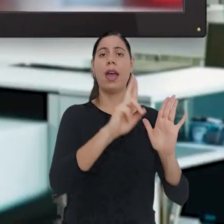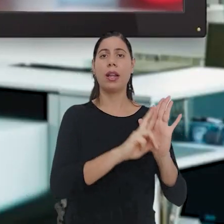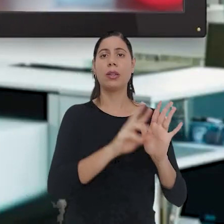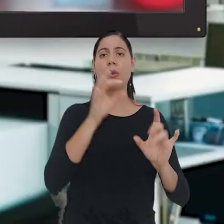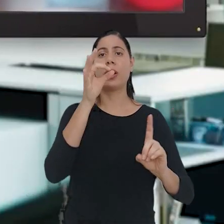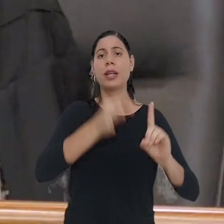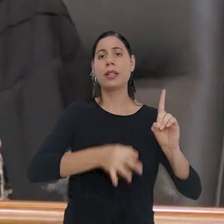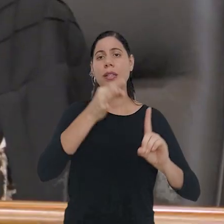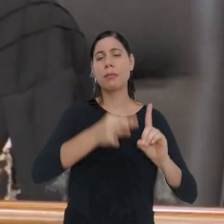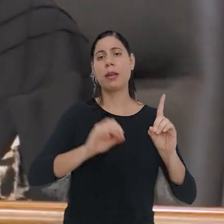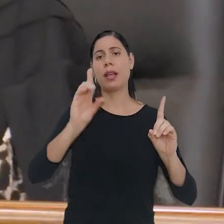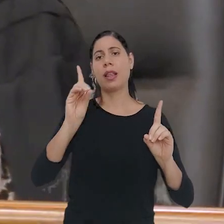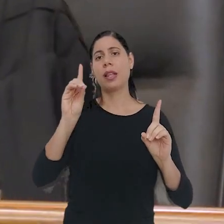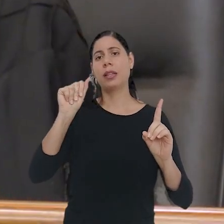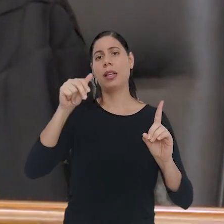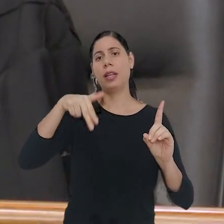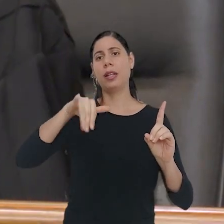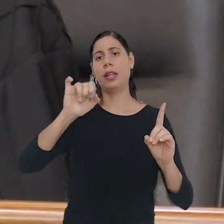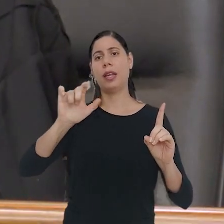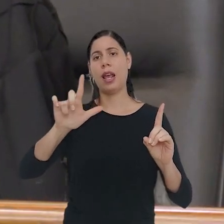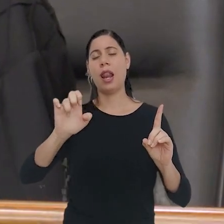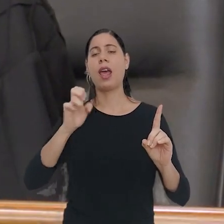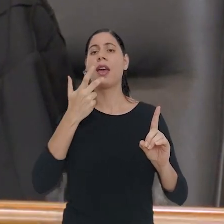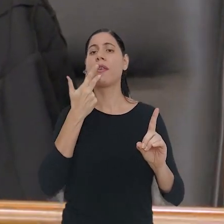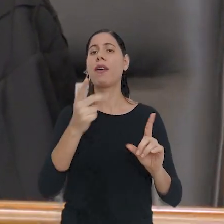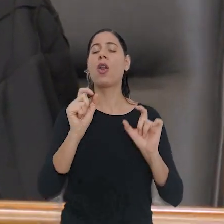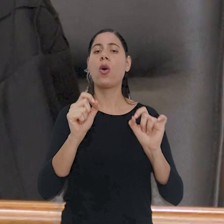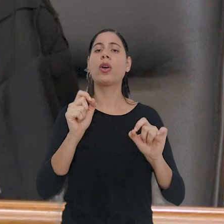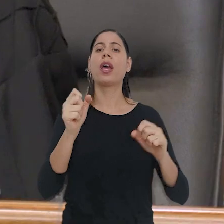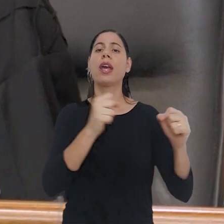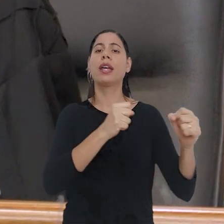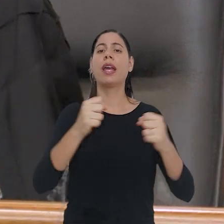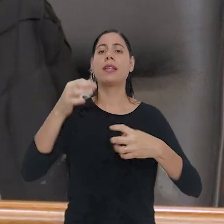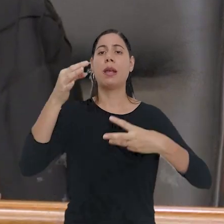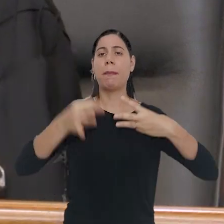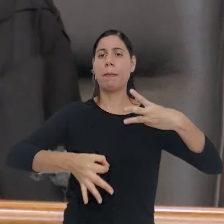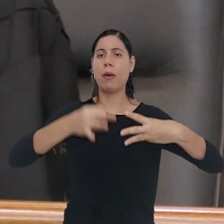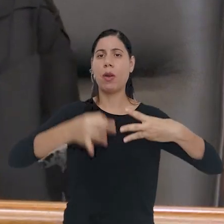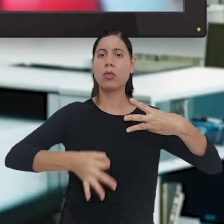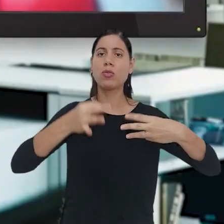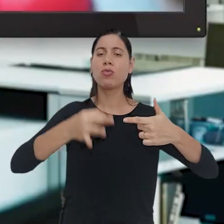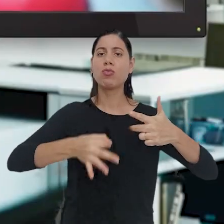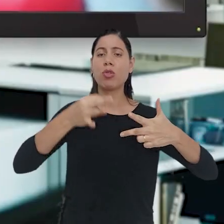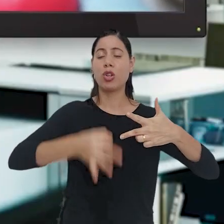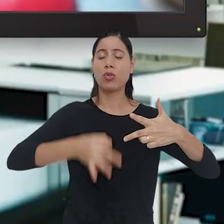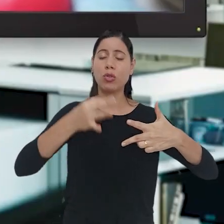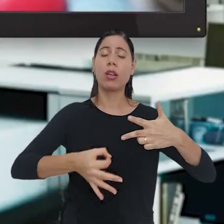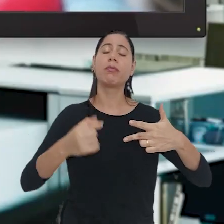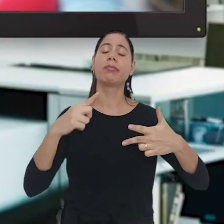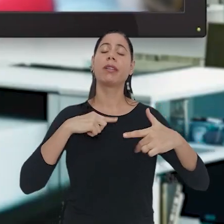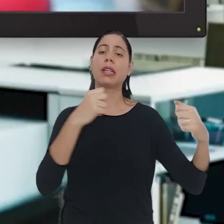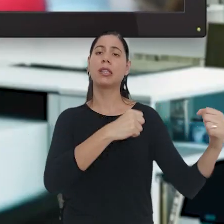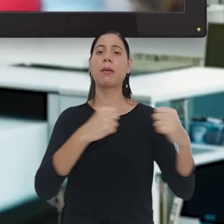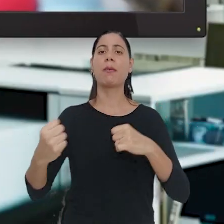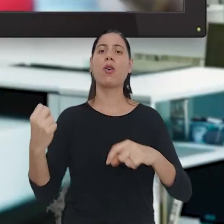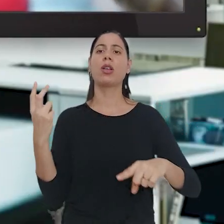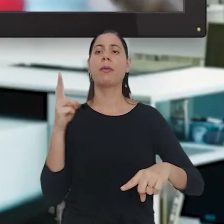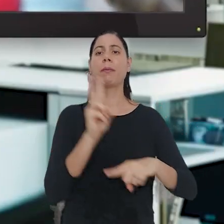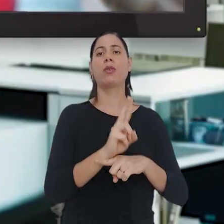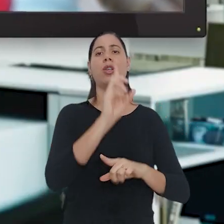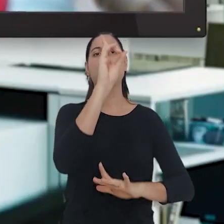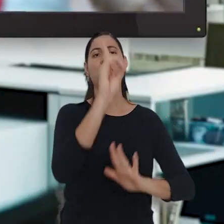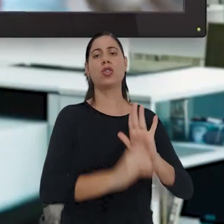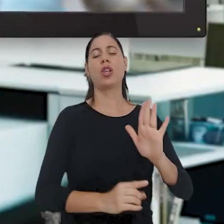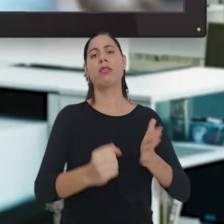caso, desembargadora federal Daniele Maranhão, ressaltou que o Poder Judiciário tem o dever de atuar na efetivação dos direitos